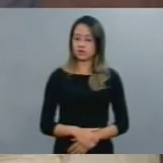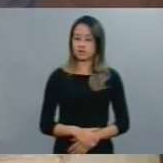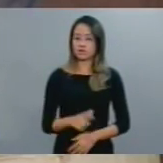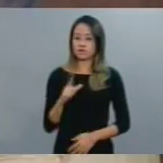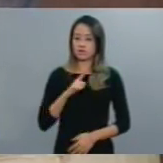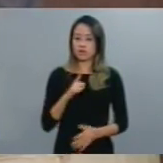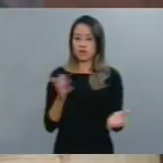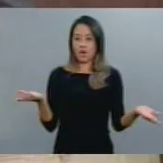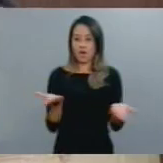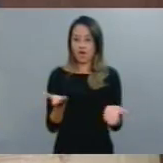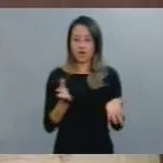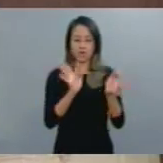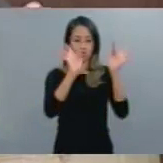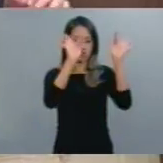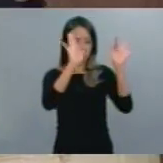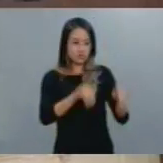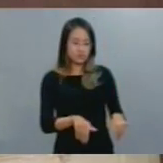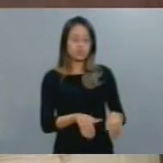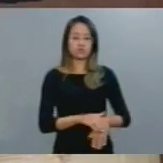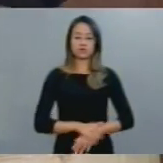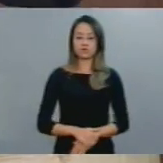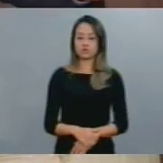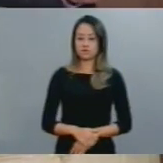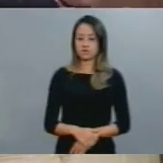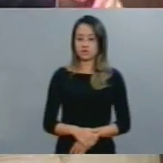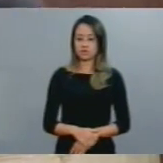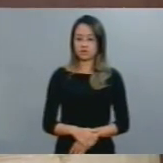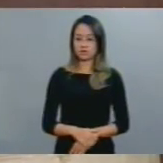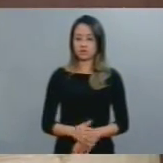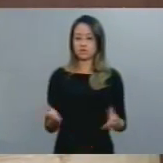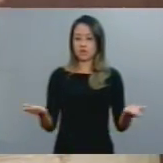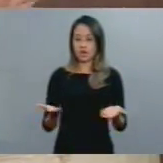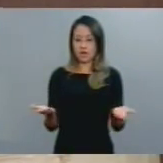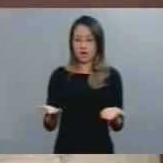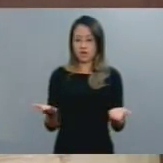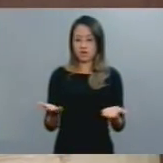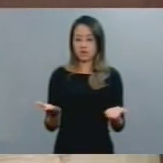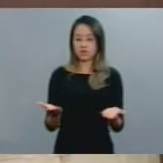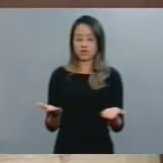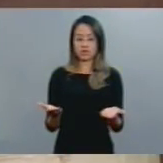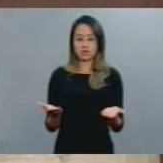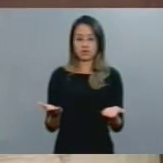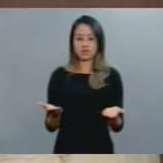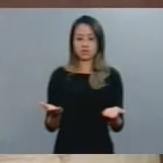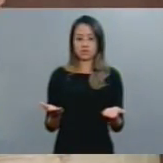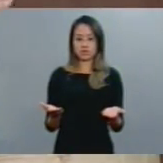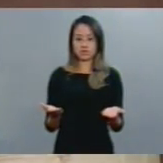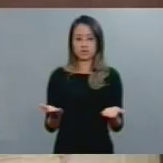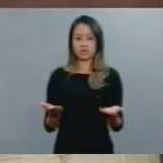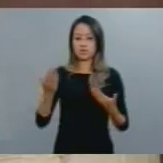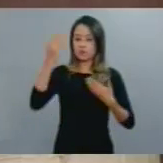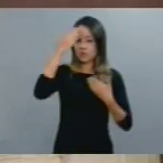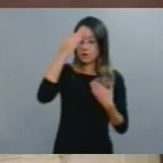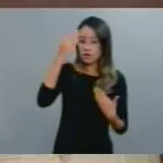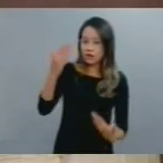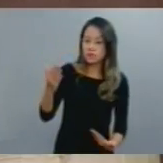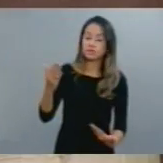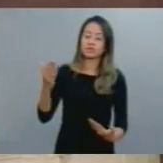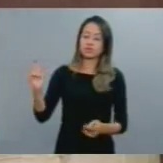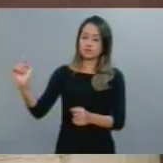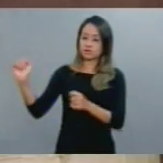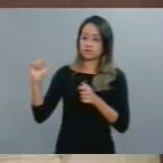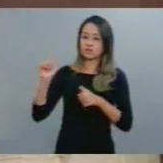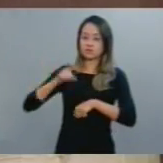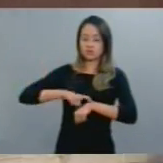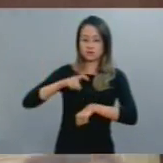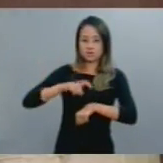a conclusão, deputado. E, portanto, ao tempo que agradeço a sessão aqui